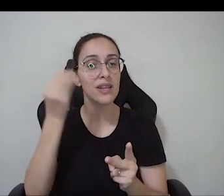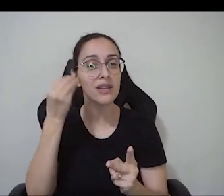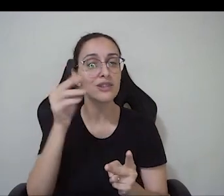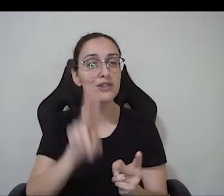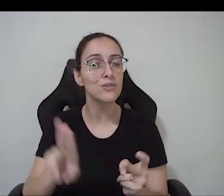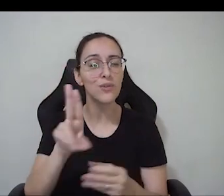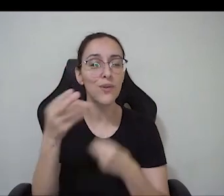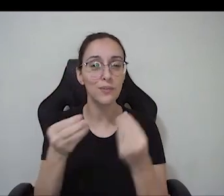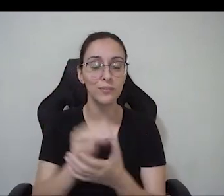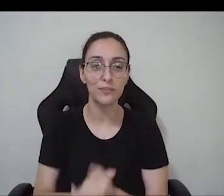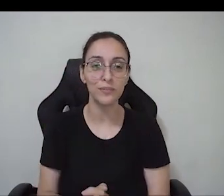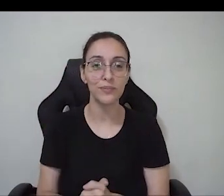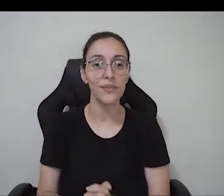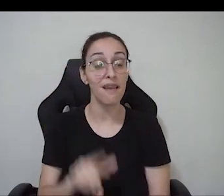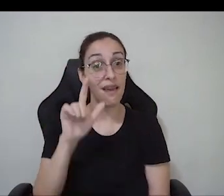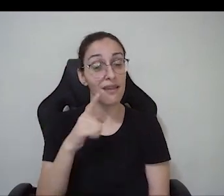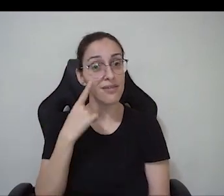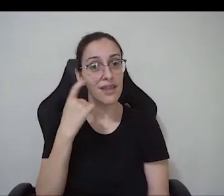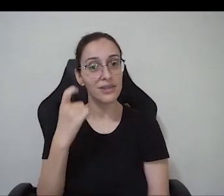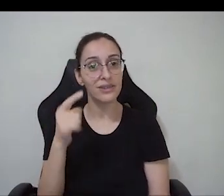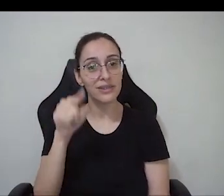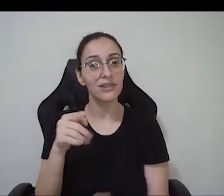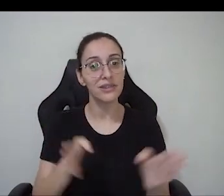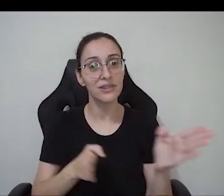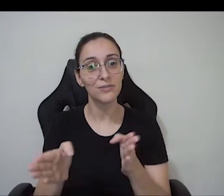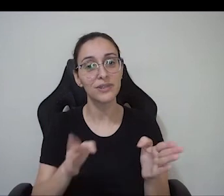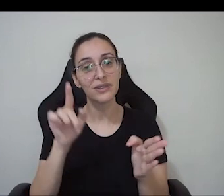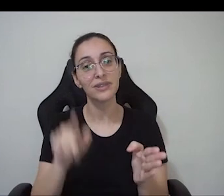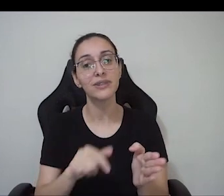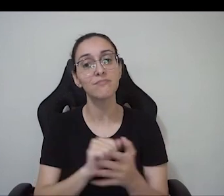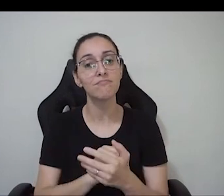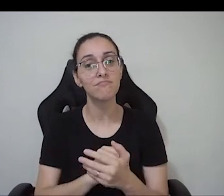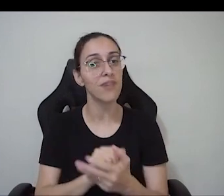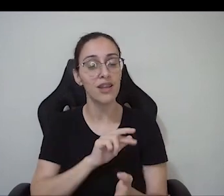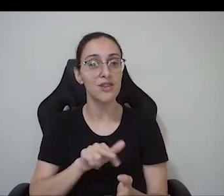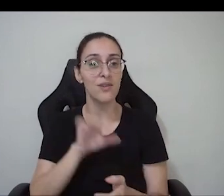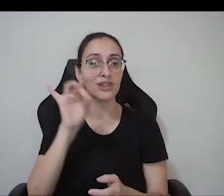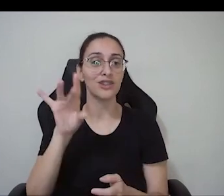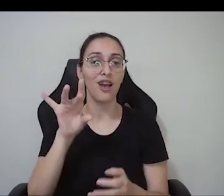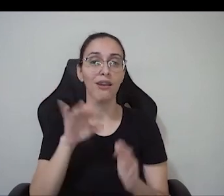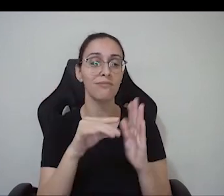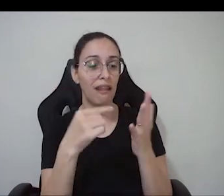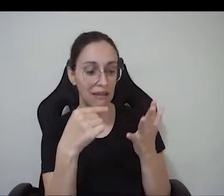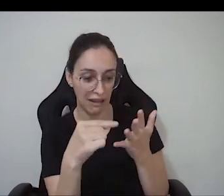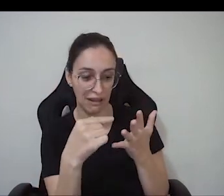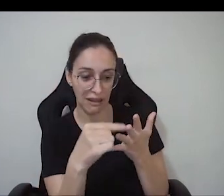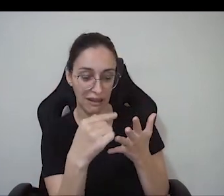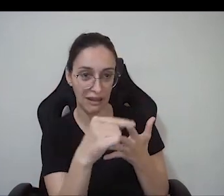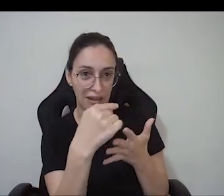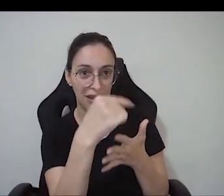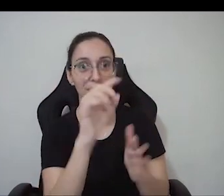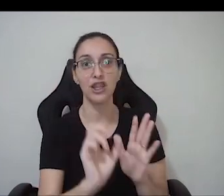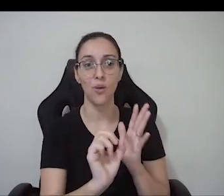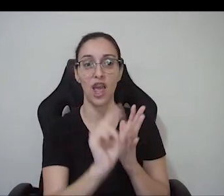de uso. O interessante da acessibilidade é que não é só preencher um checklist e eu garanto minha